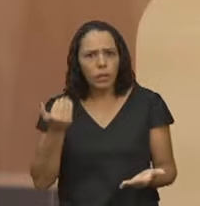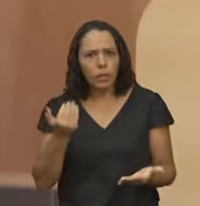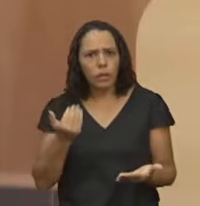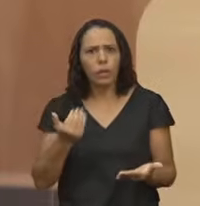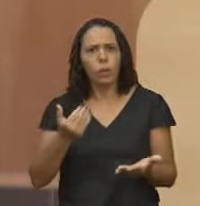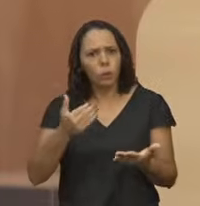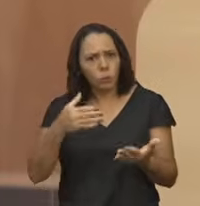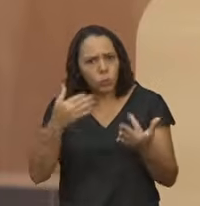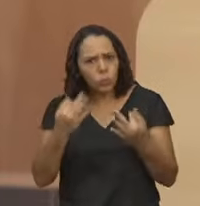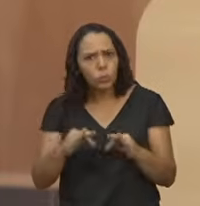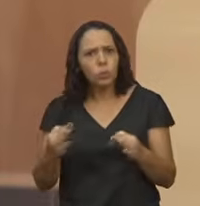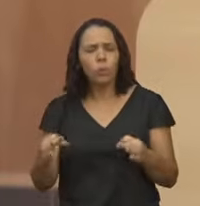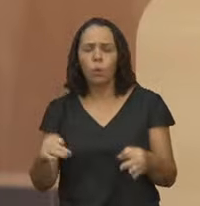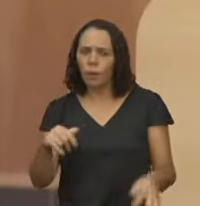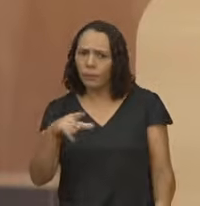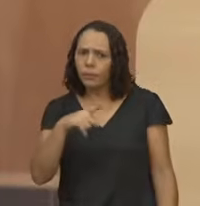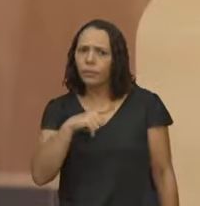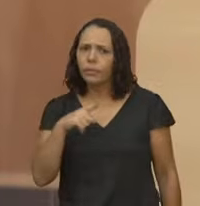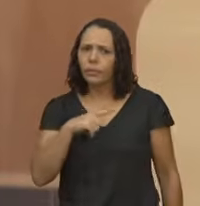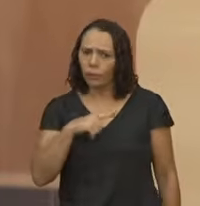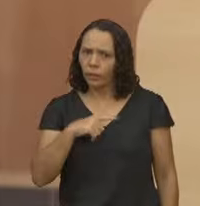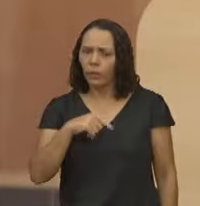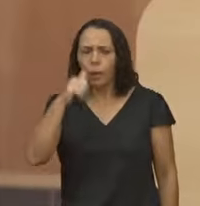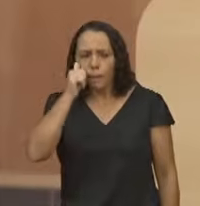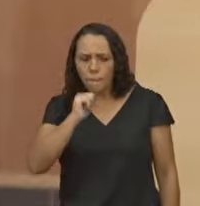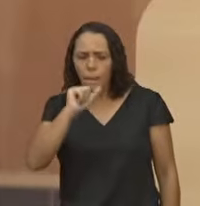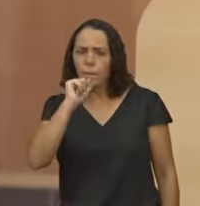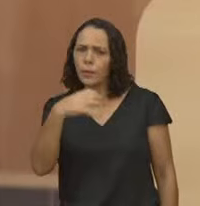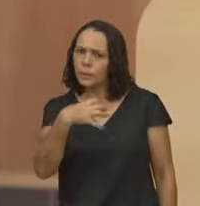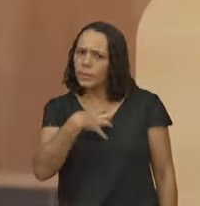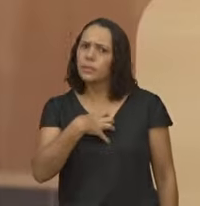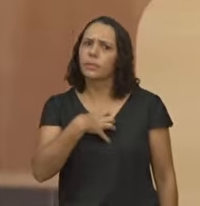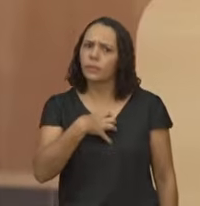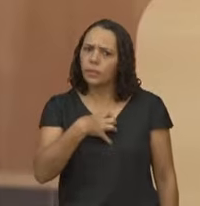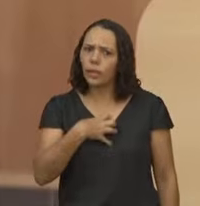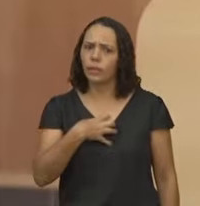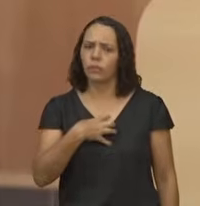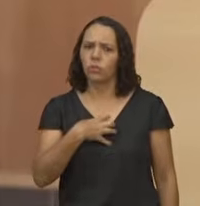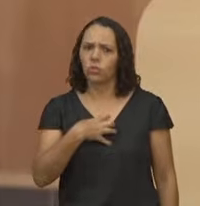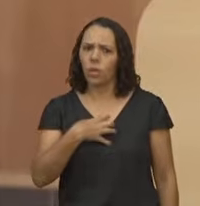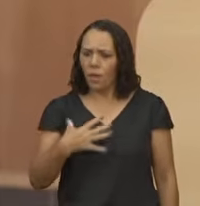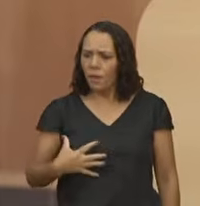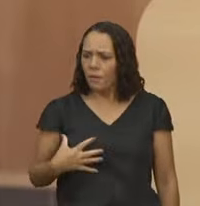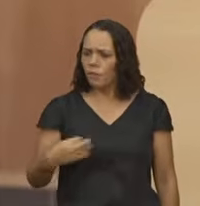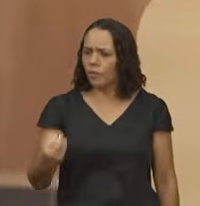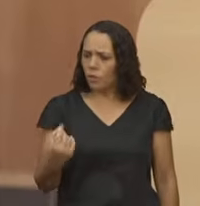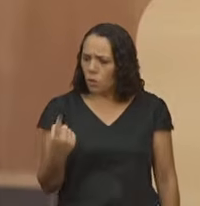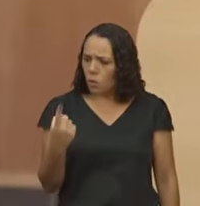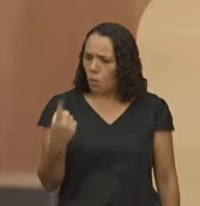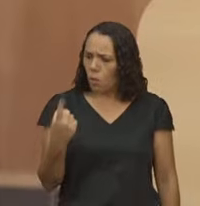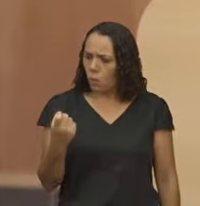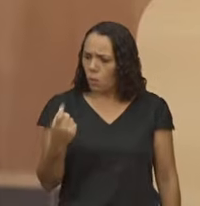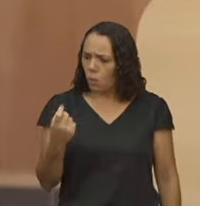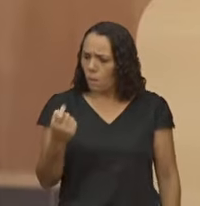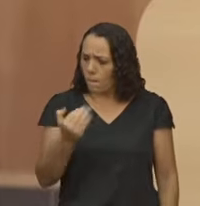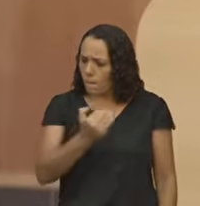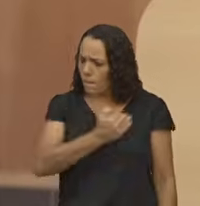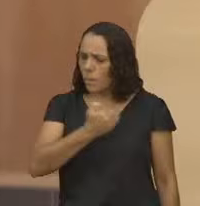única, falta para nós esse reconhecimento, de que não é só mais um e que outro vai entrar no lugar,